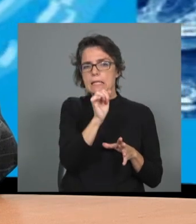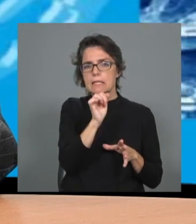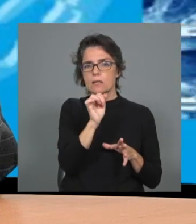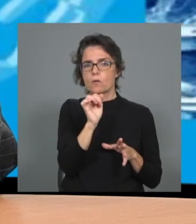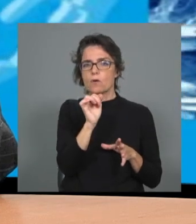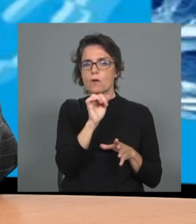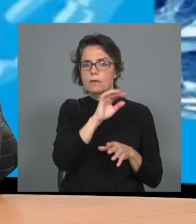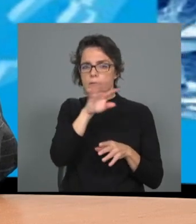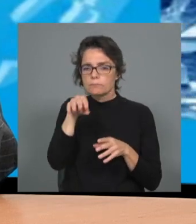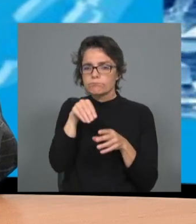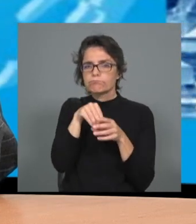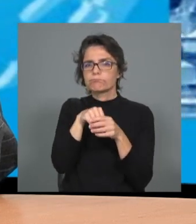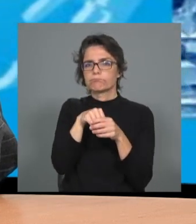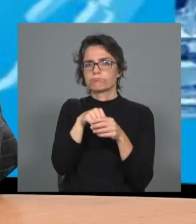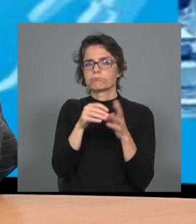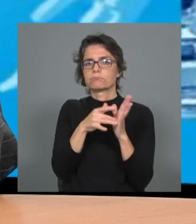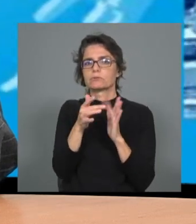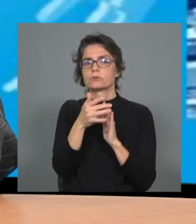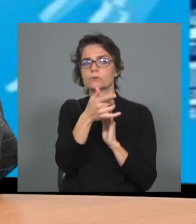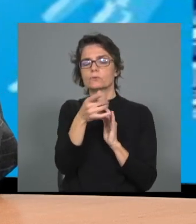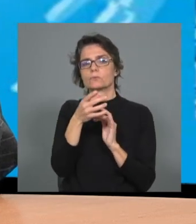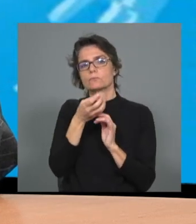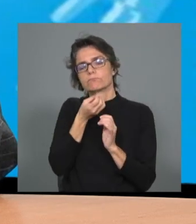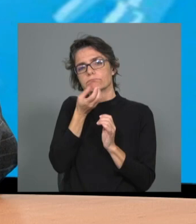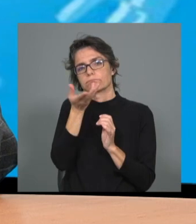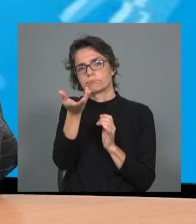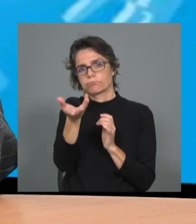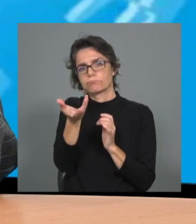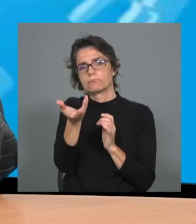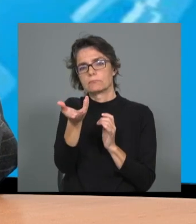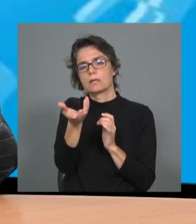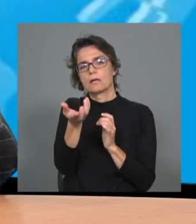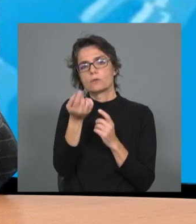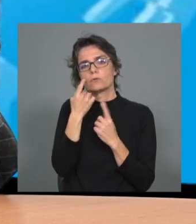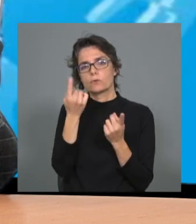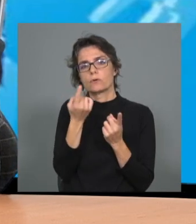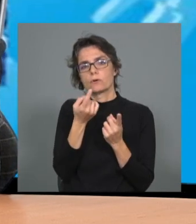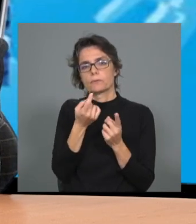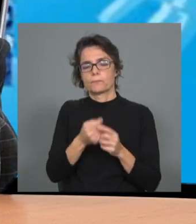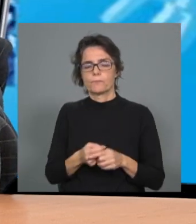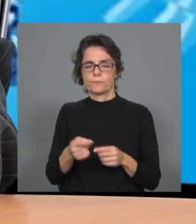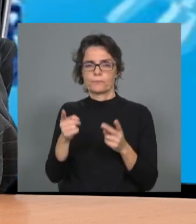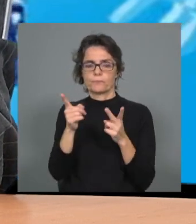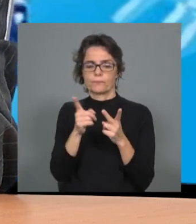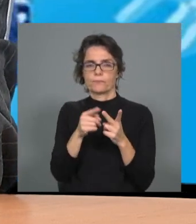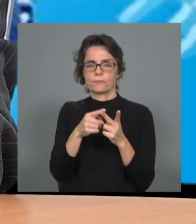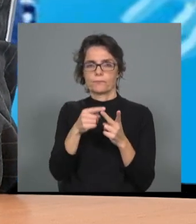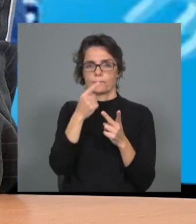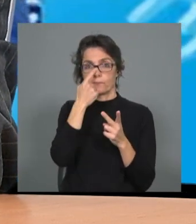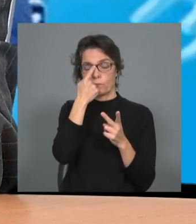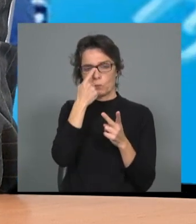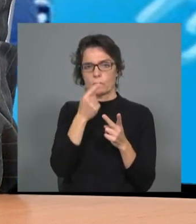reconciliação que Jesus propõe nos seus anúncios e que Mateus destaca. Este é o primeiro elemento.